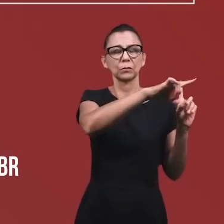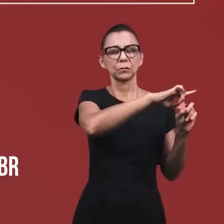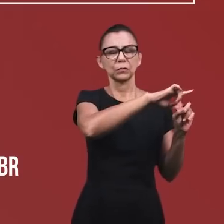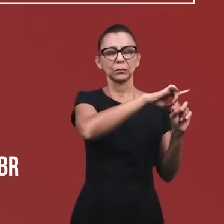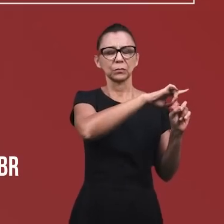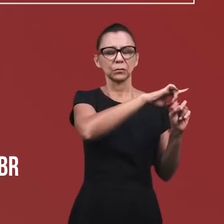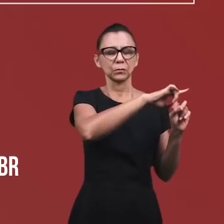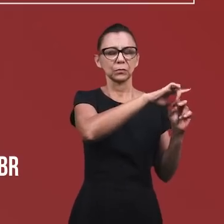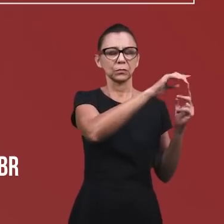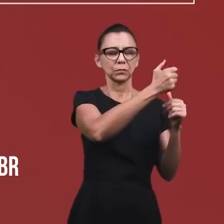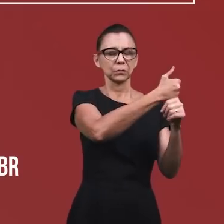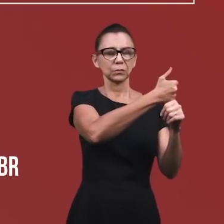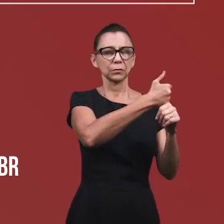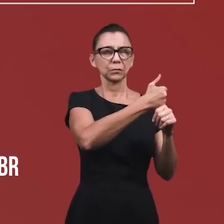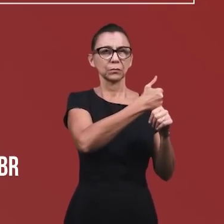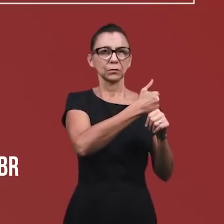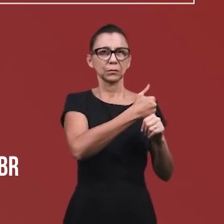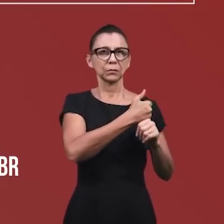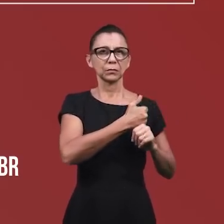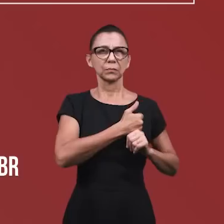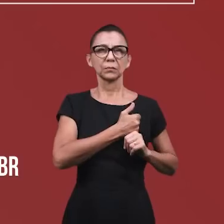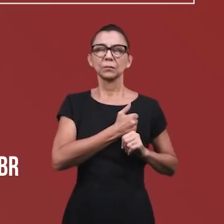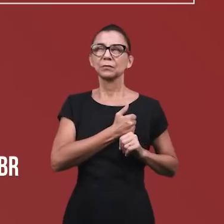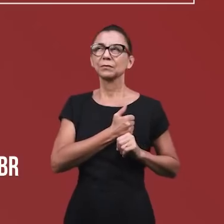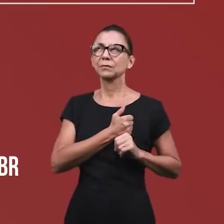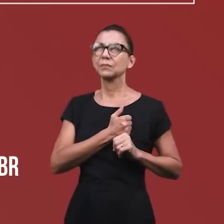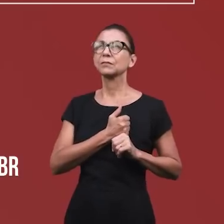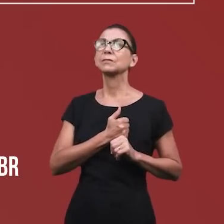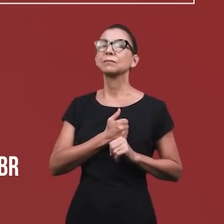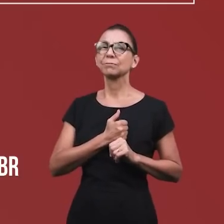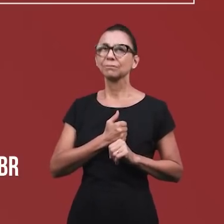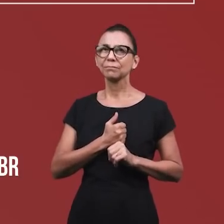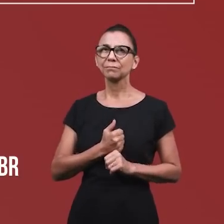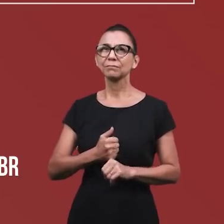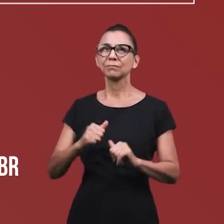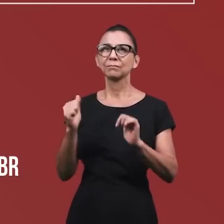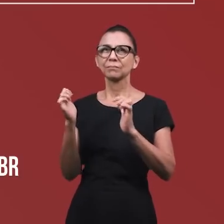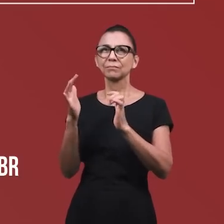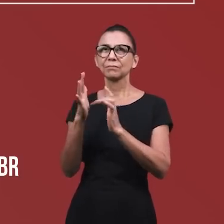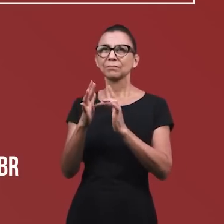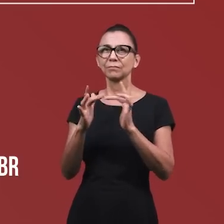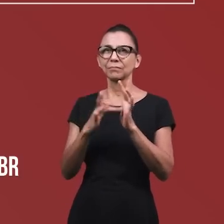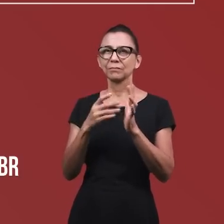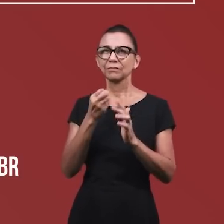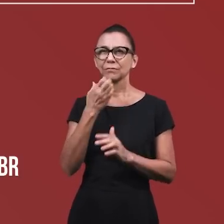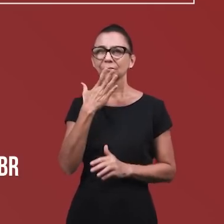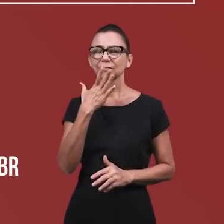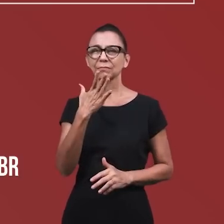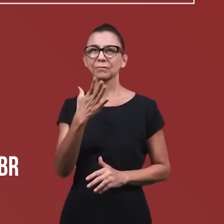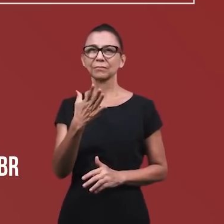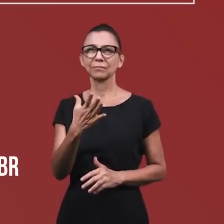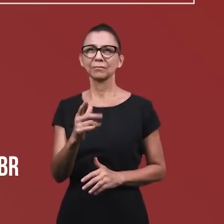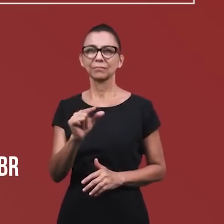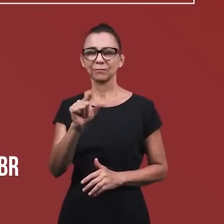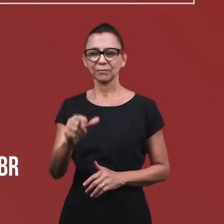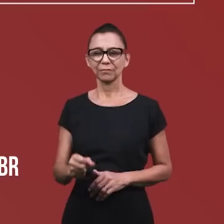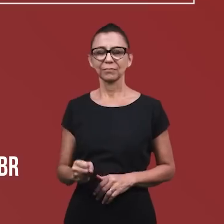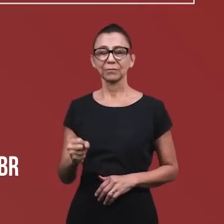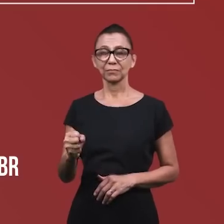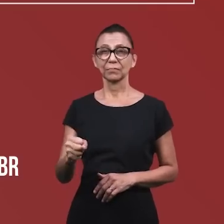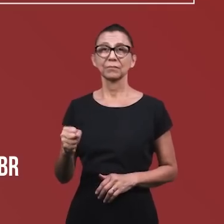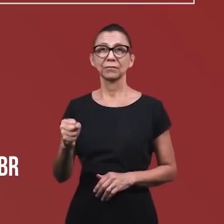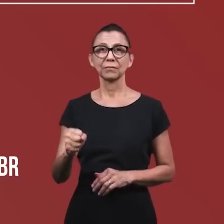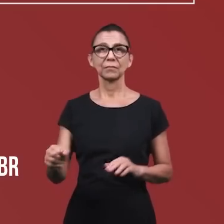meu Jesus, o bom pastor. A mão que foi na